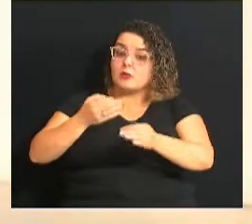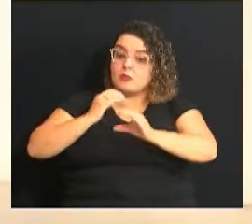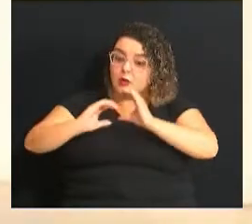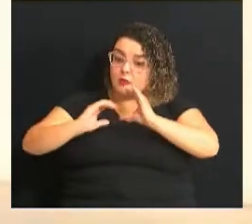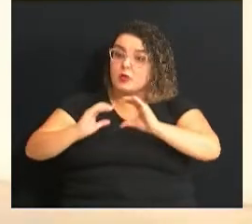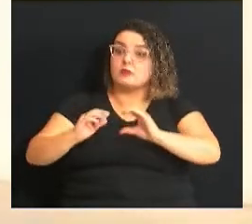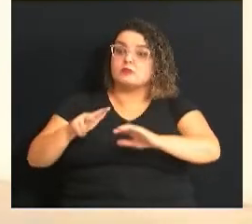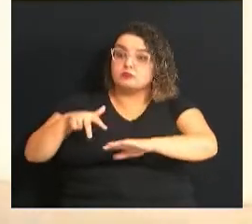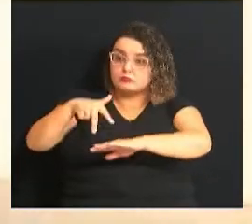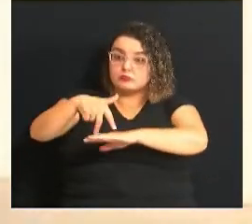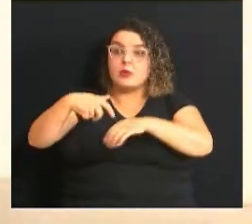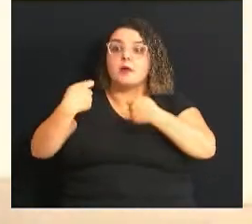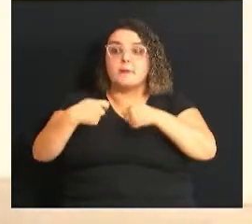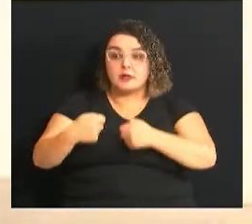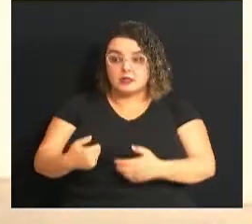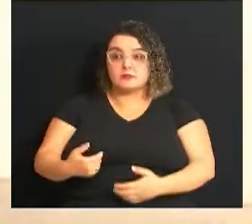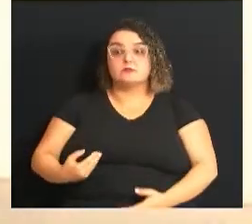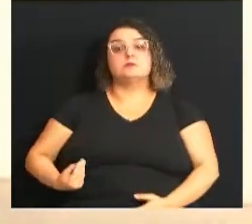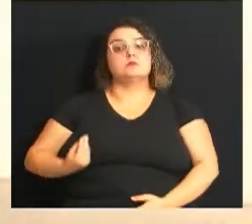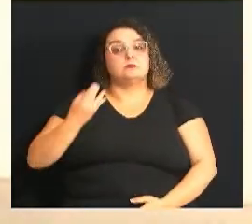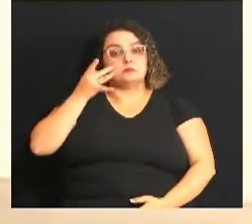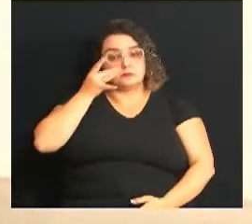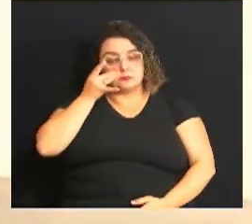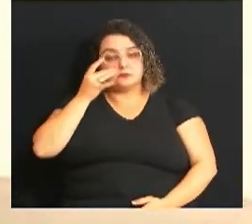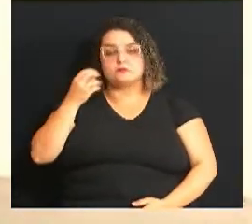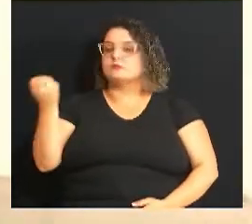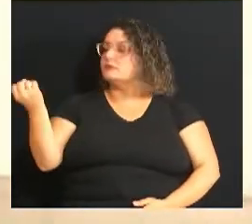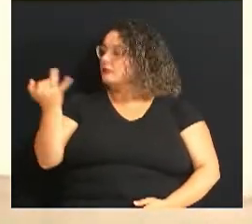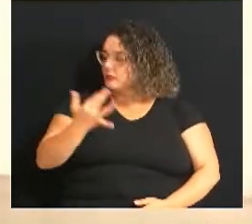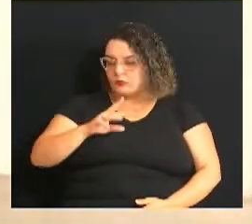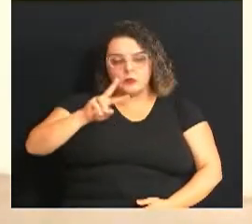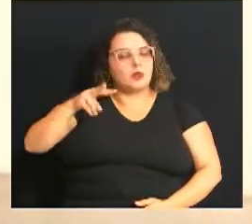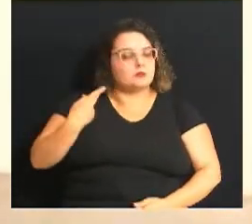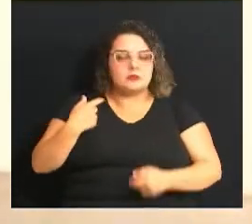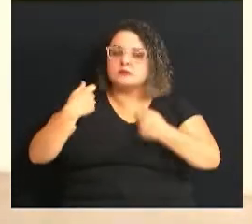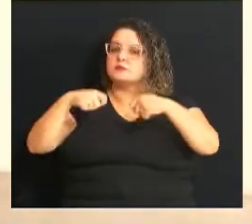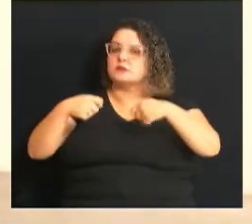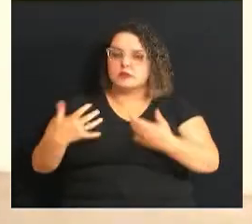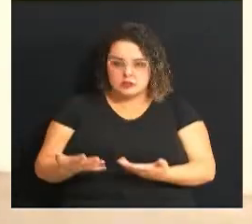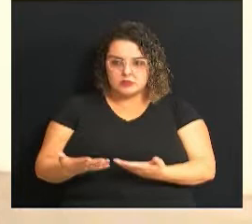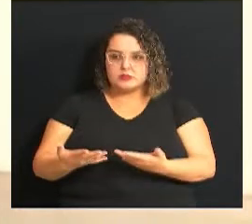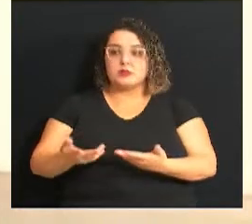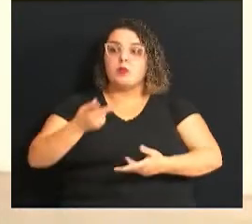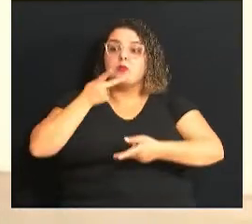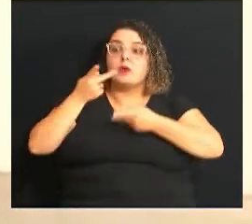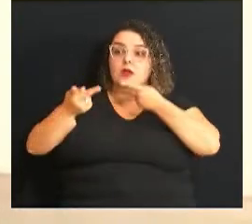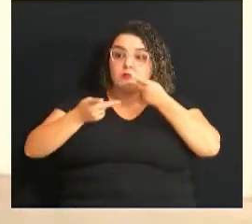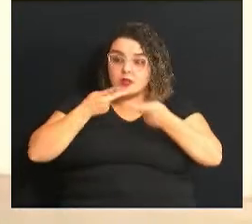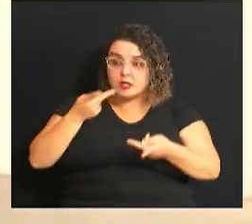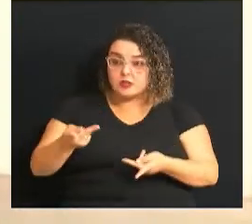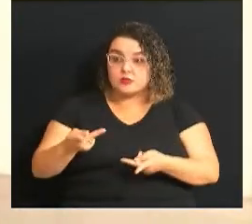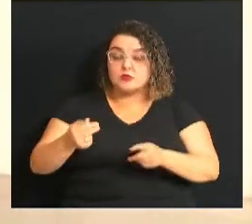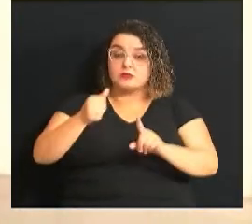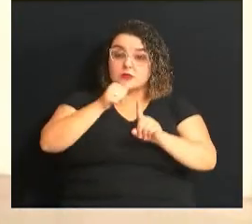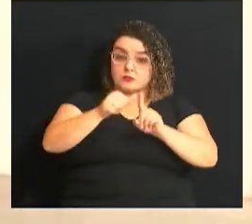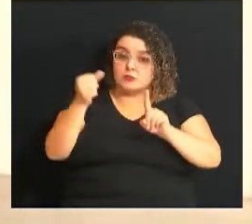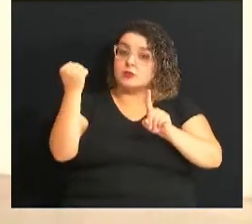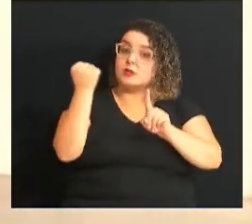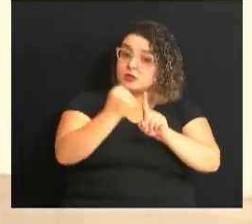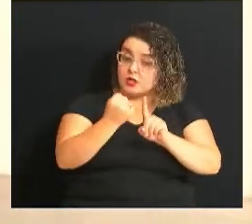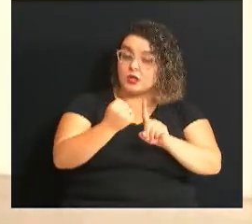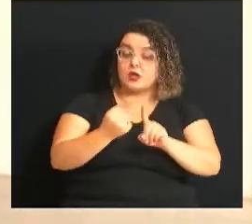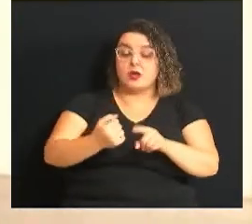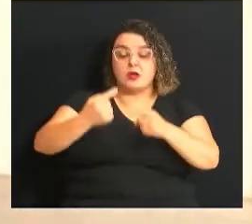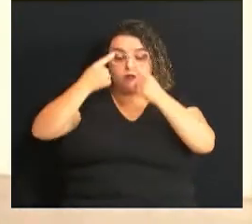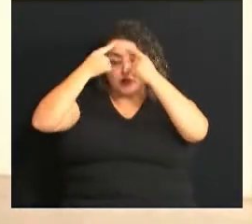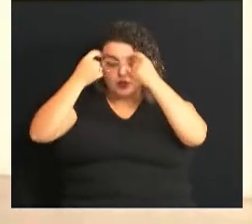A gente precisa entrar ao vivo quantas vezes forem necessárias para falar sobre o feminicídio, para falar sobre a violência contra a mulher,